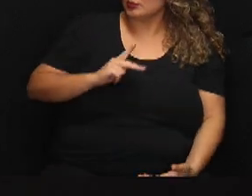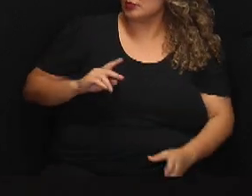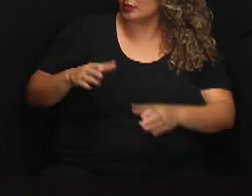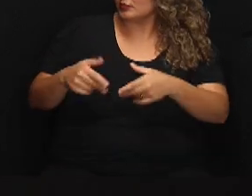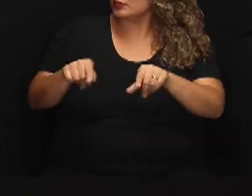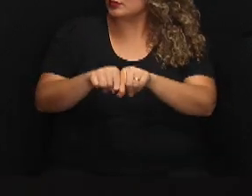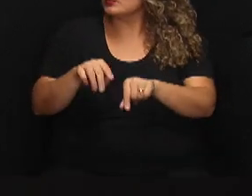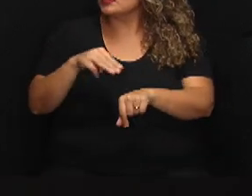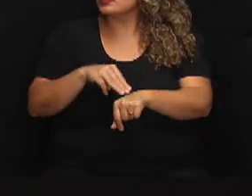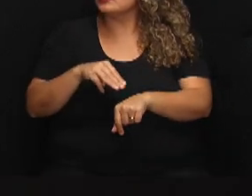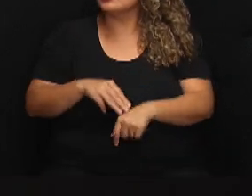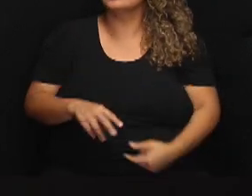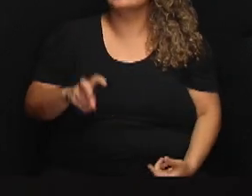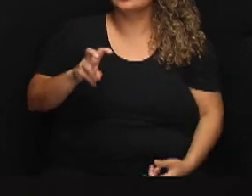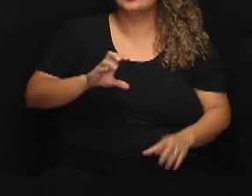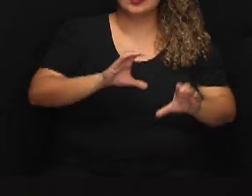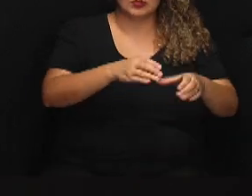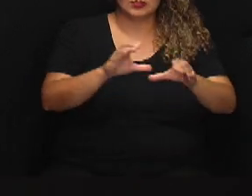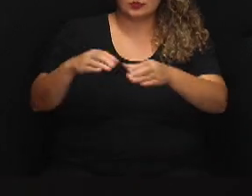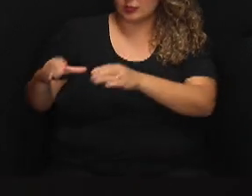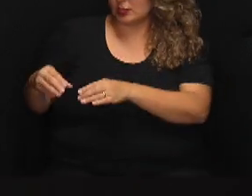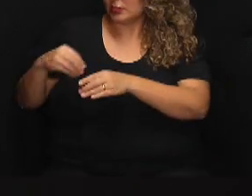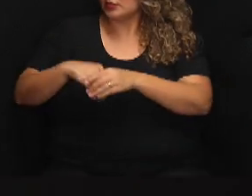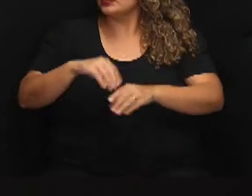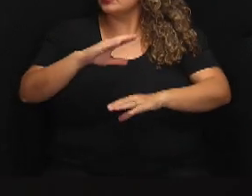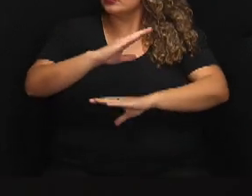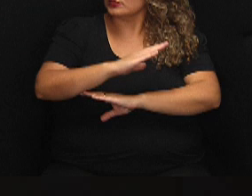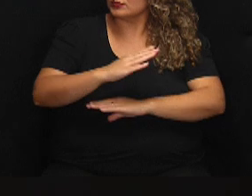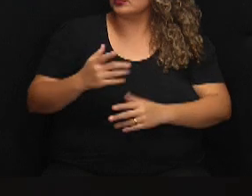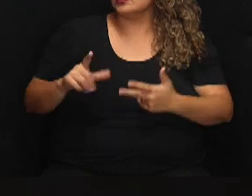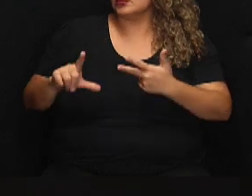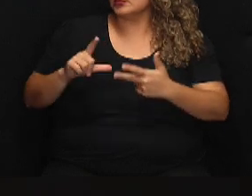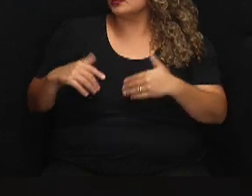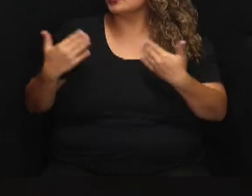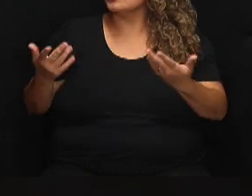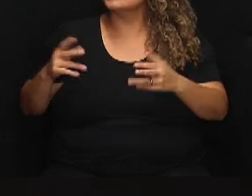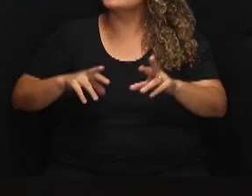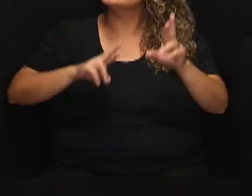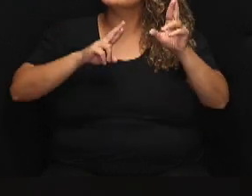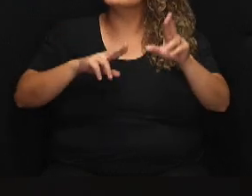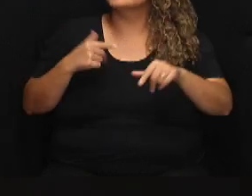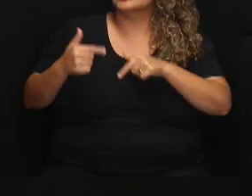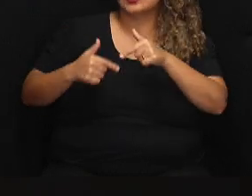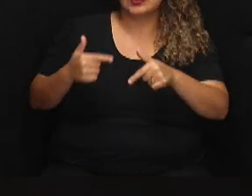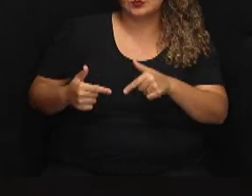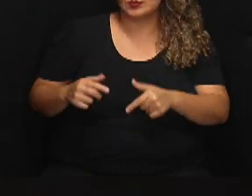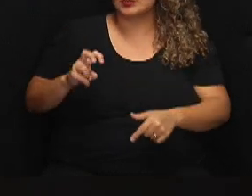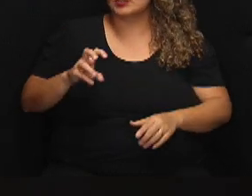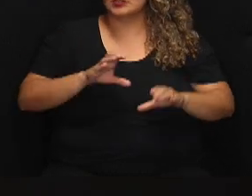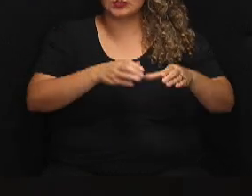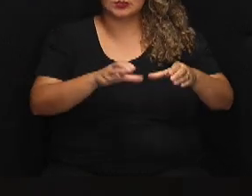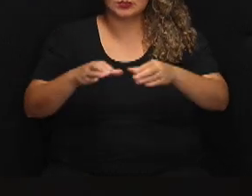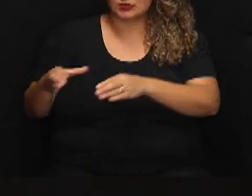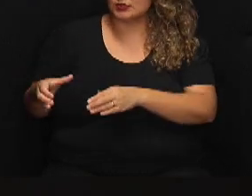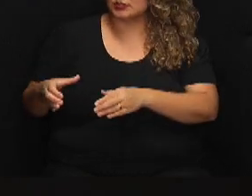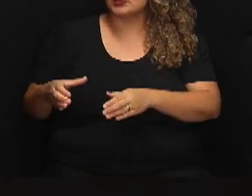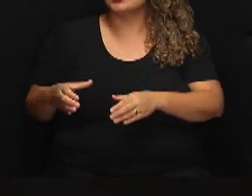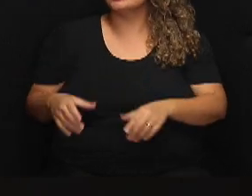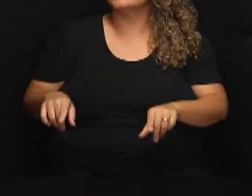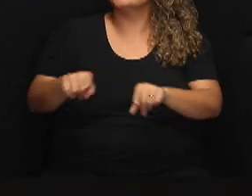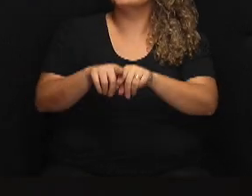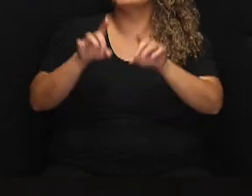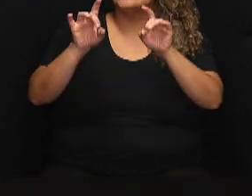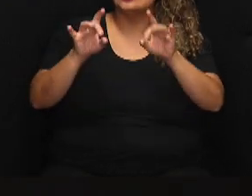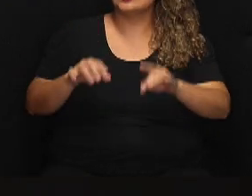também é membro de 5 comissões aqui no Legislativo, né? Qual que é a expectativa para os trabalhos dessa 5 comissão e também em especial da